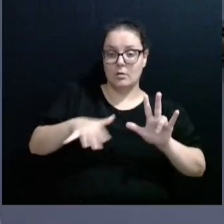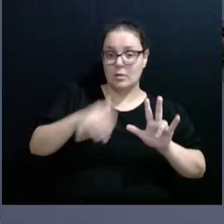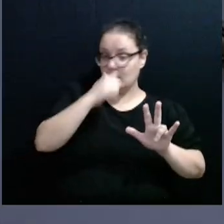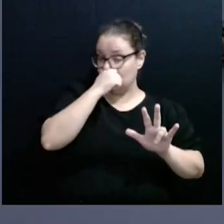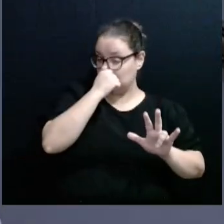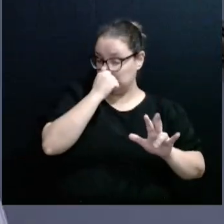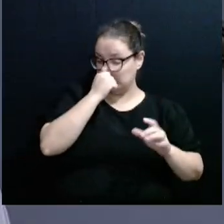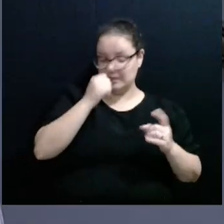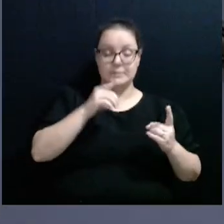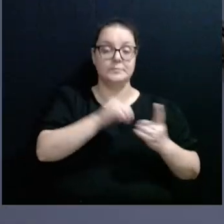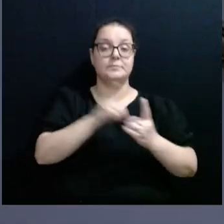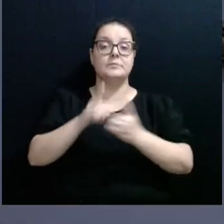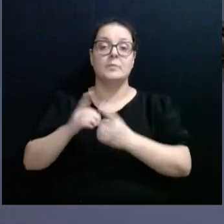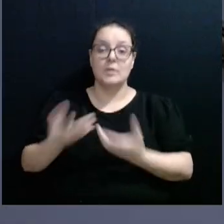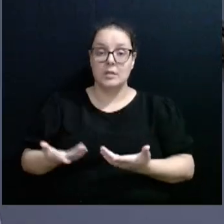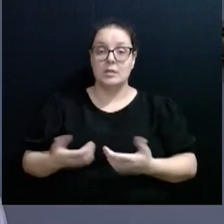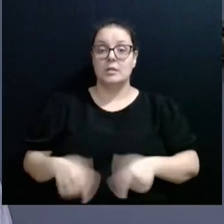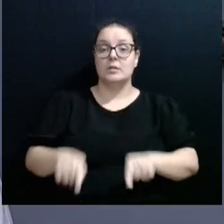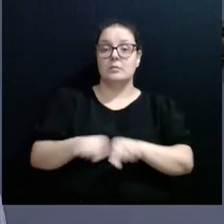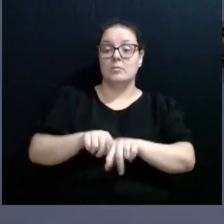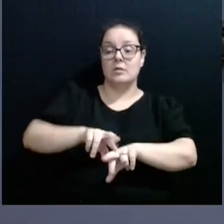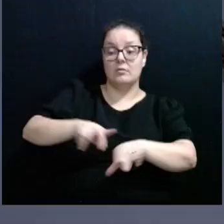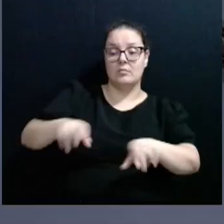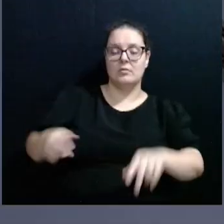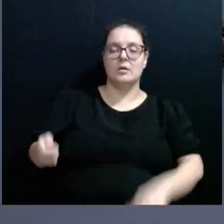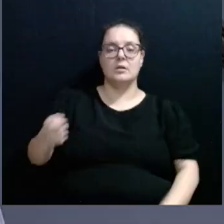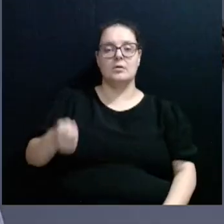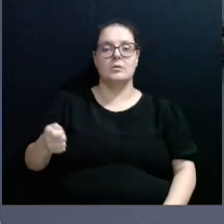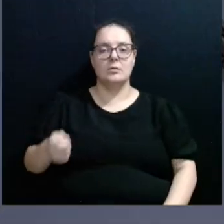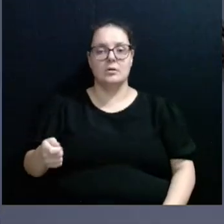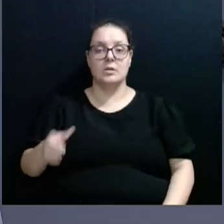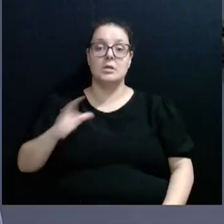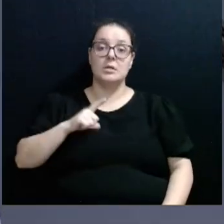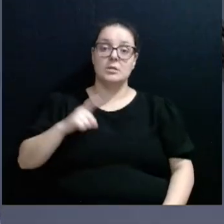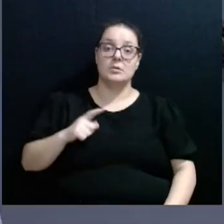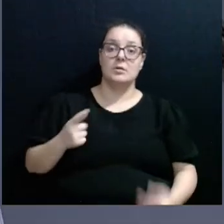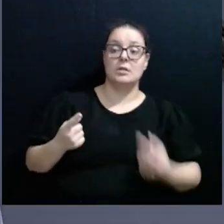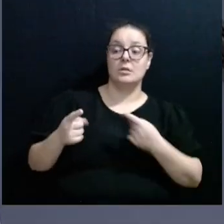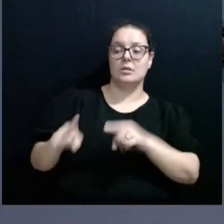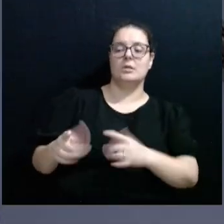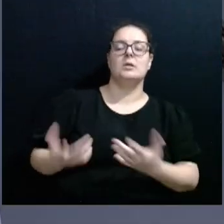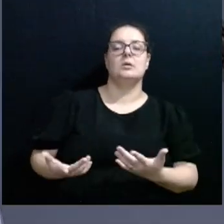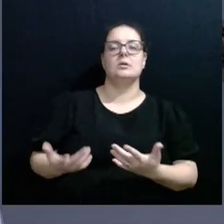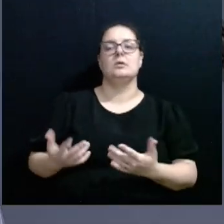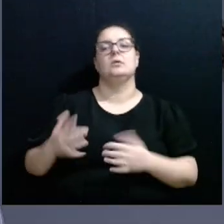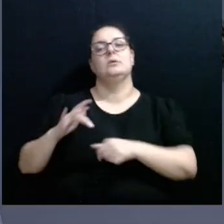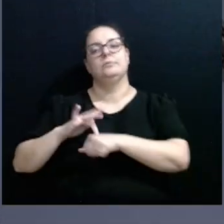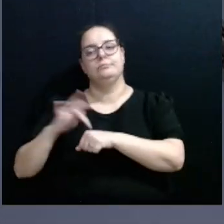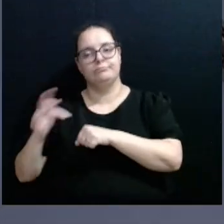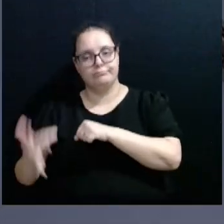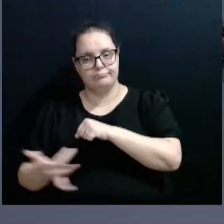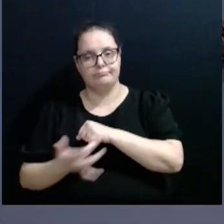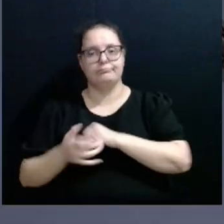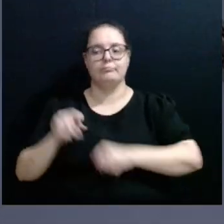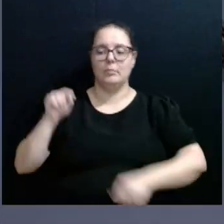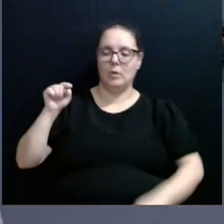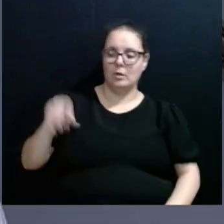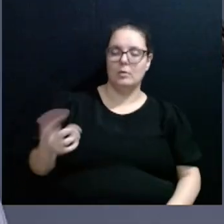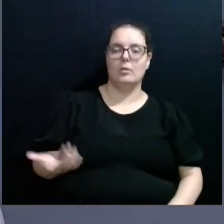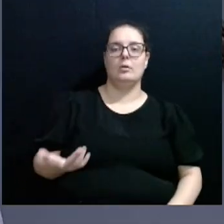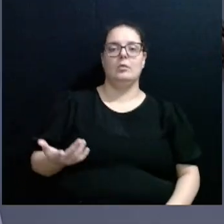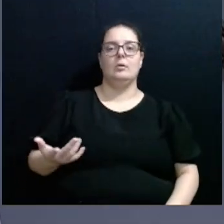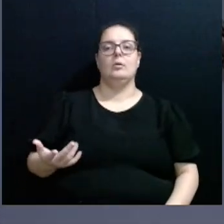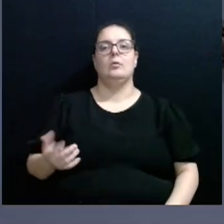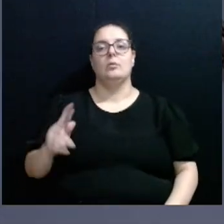as pessoas. A gente vê diversas associações que tiveram inclusive ataques nas redes sociais, que foram ali, mesmo com habeas corpus e